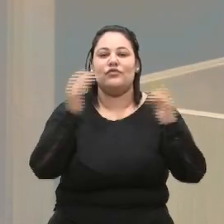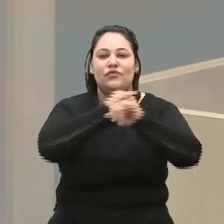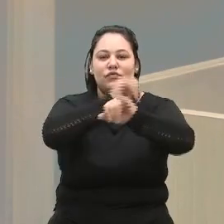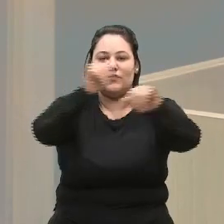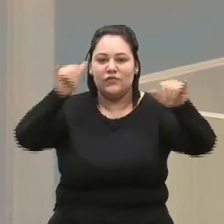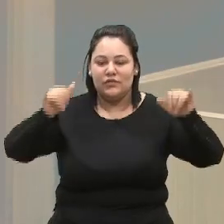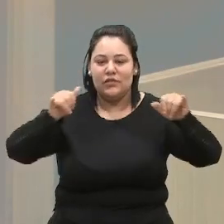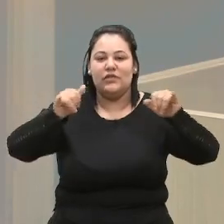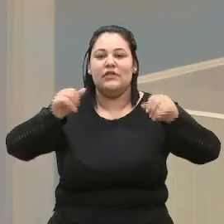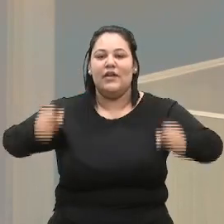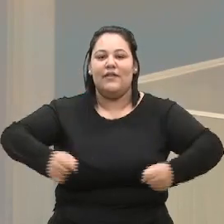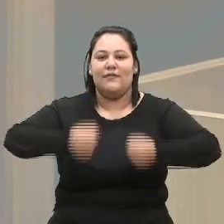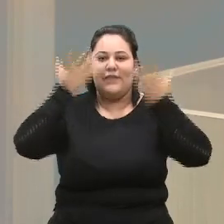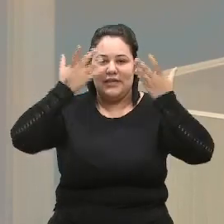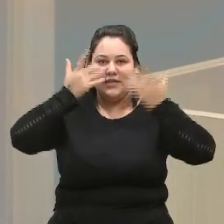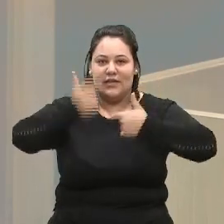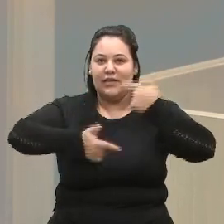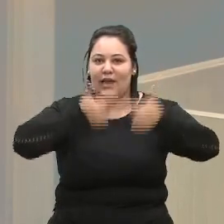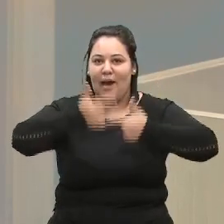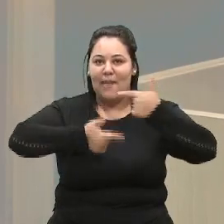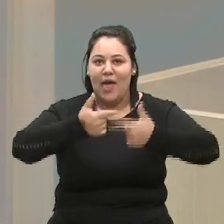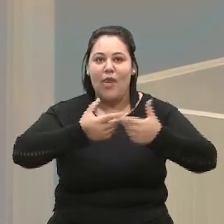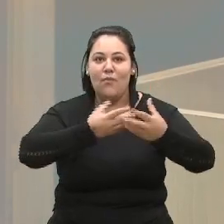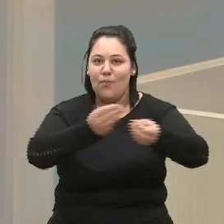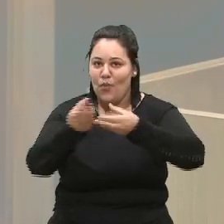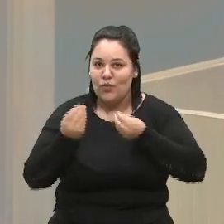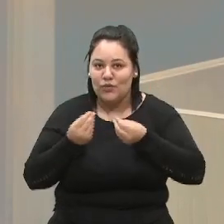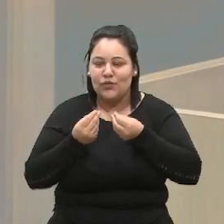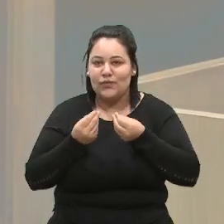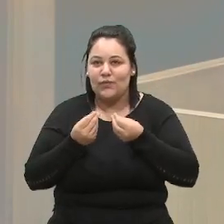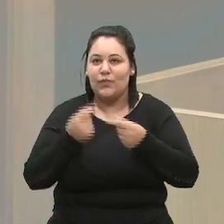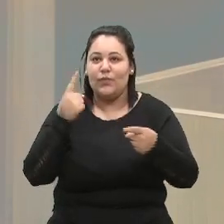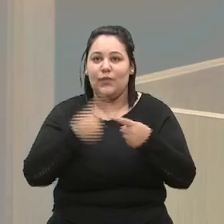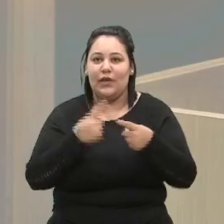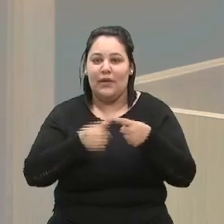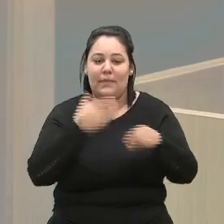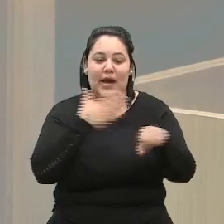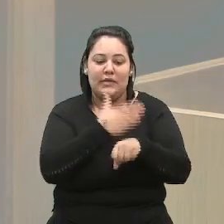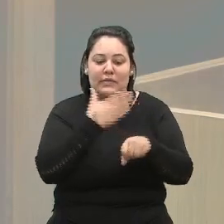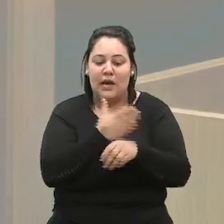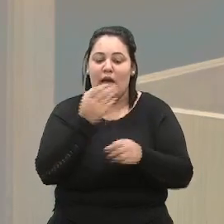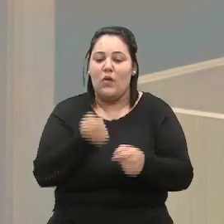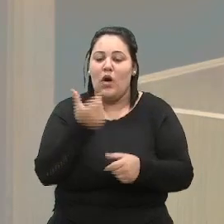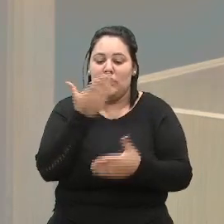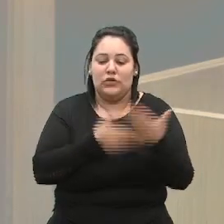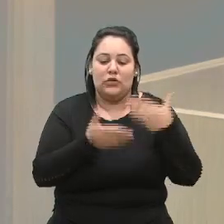e se viraram nos 30. Estavam praticamente em todos os locais, né? Um pouquinho